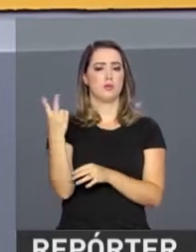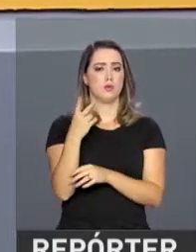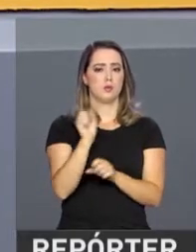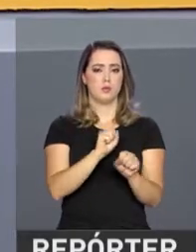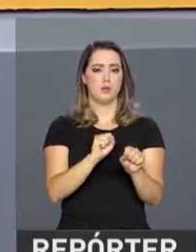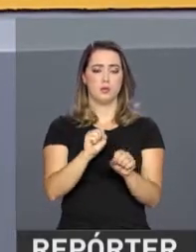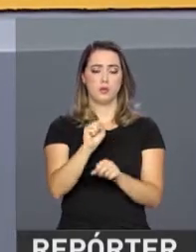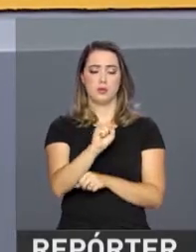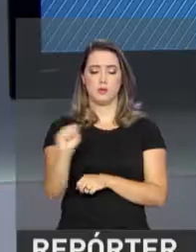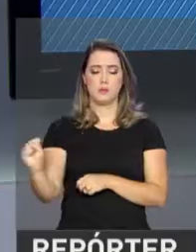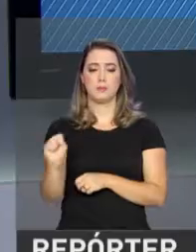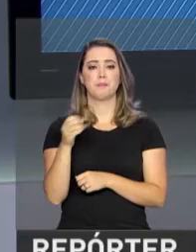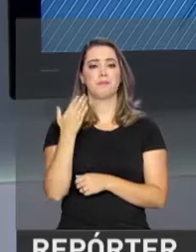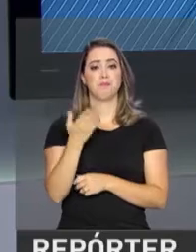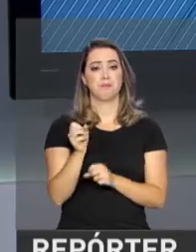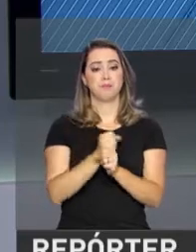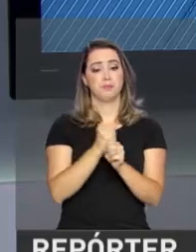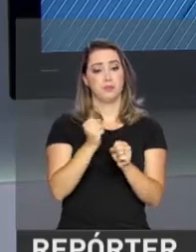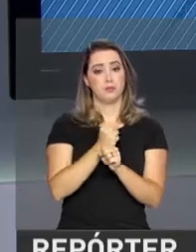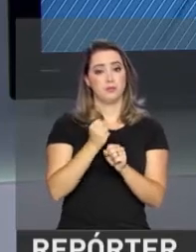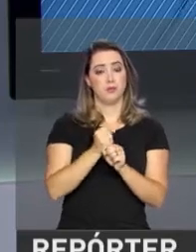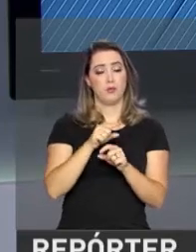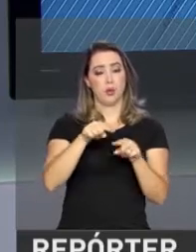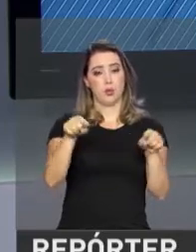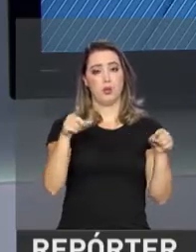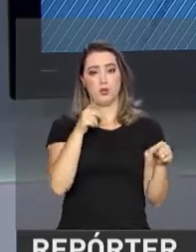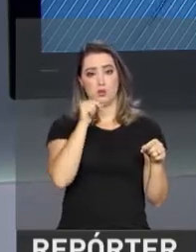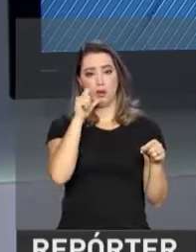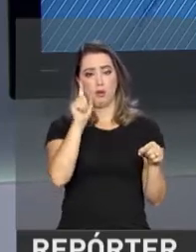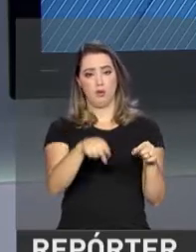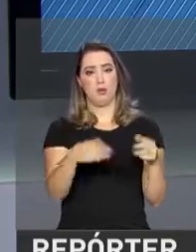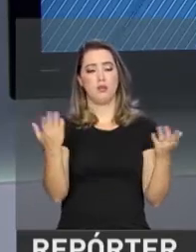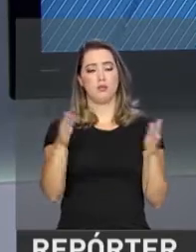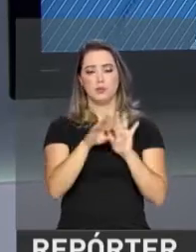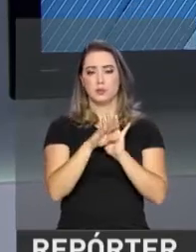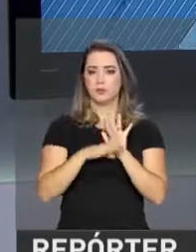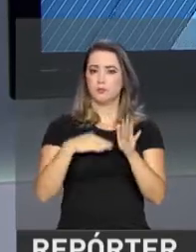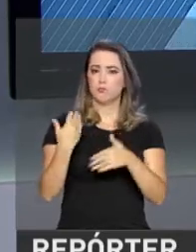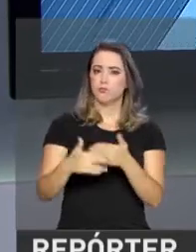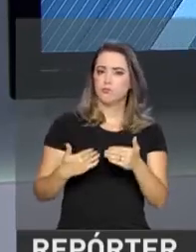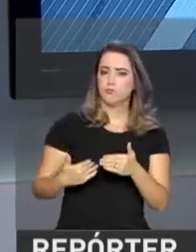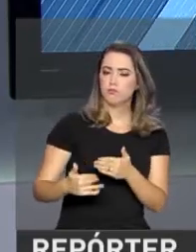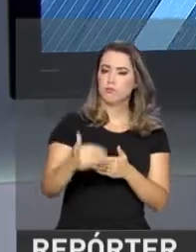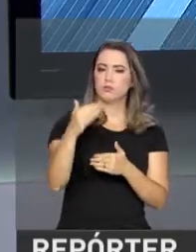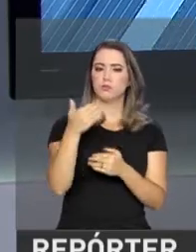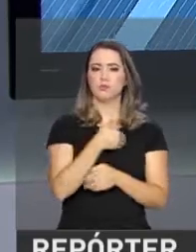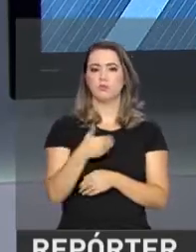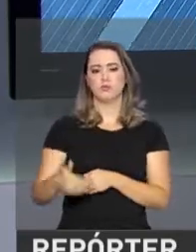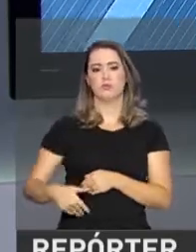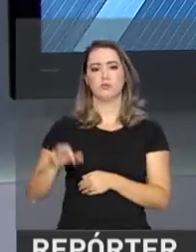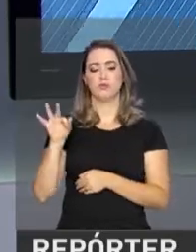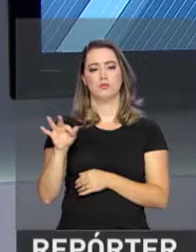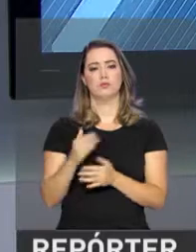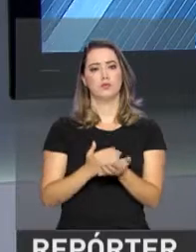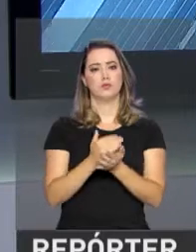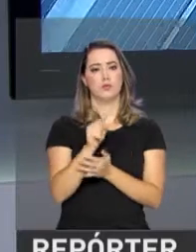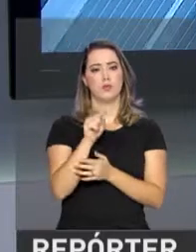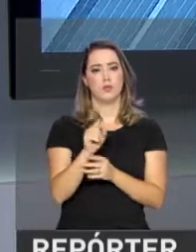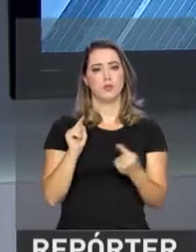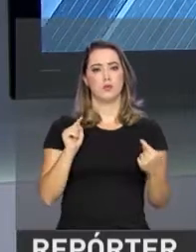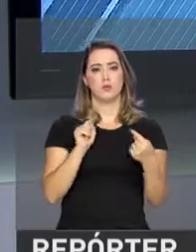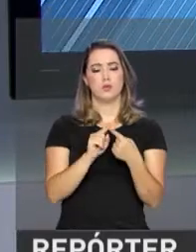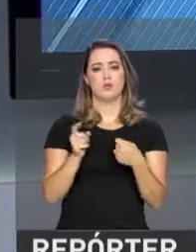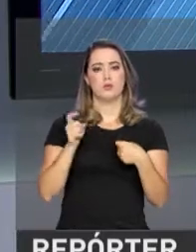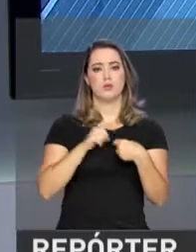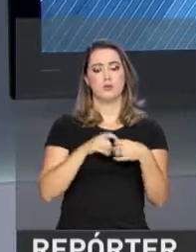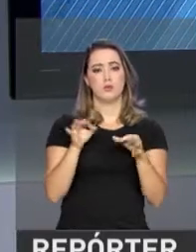segundo semestre a construção do complexo faz parte do programa agora é avançar do governo federal a iniciativa tem como objetivo